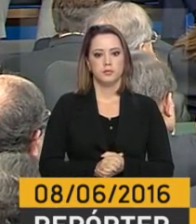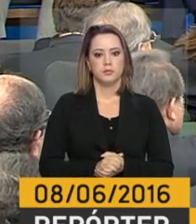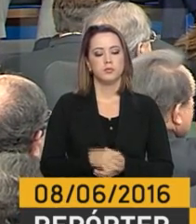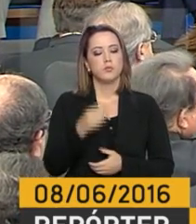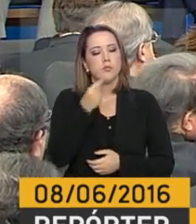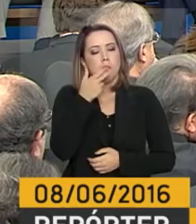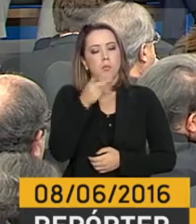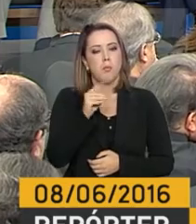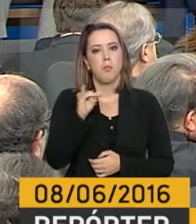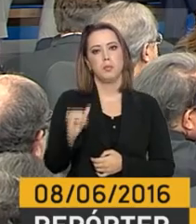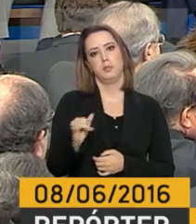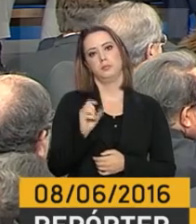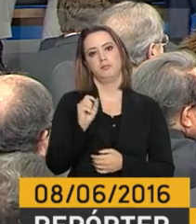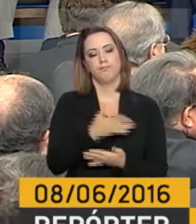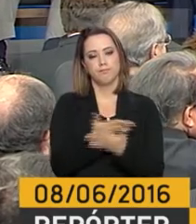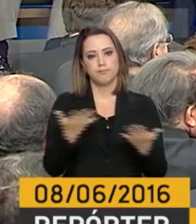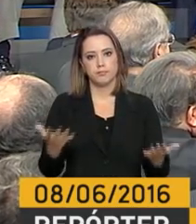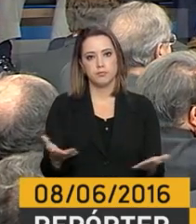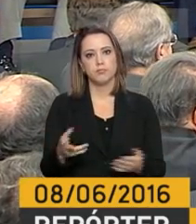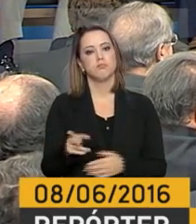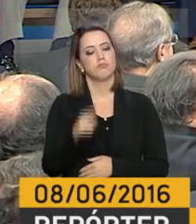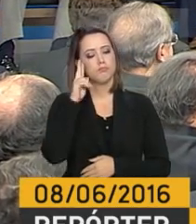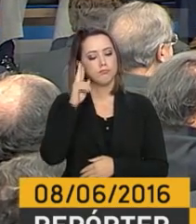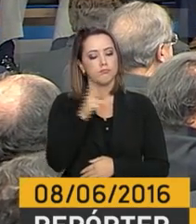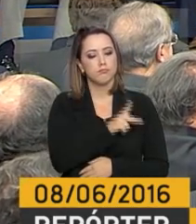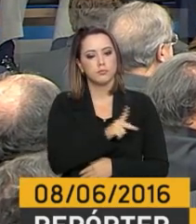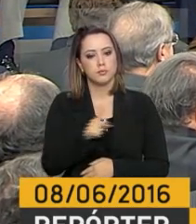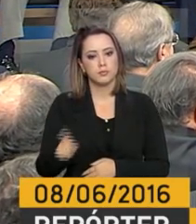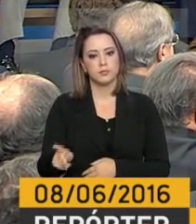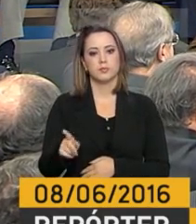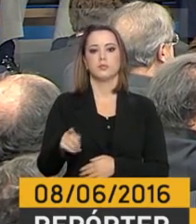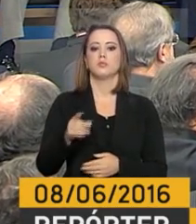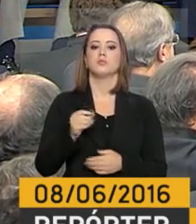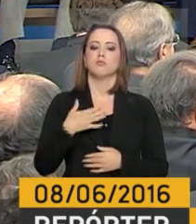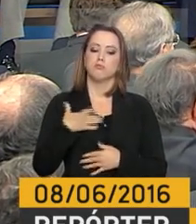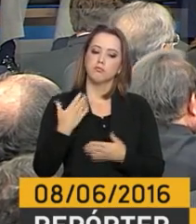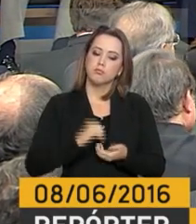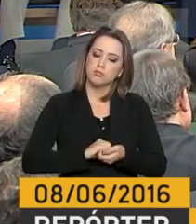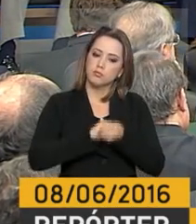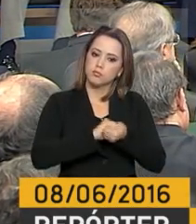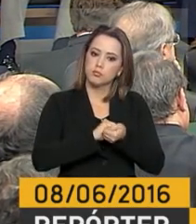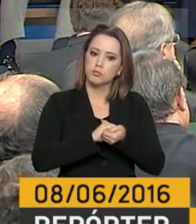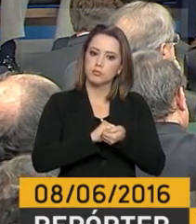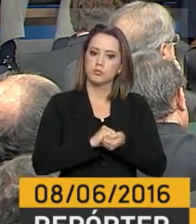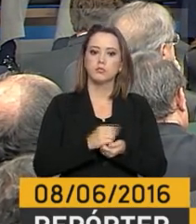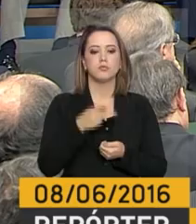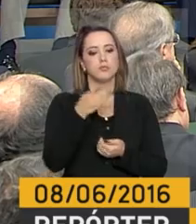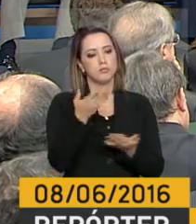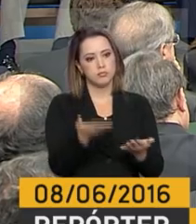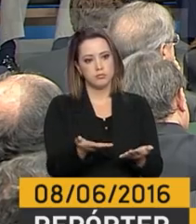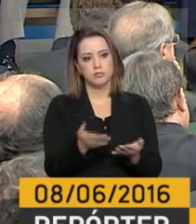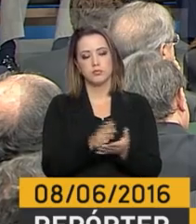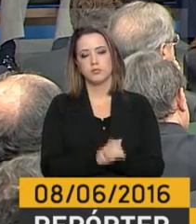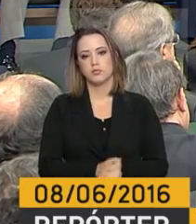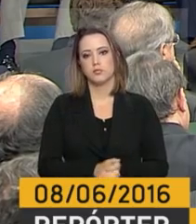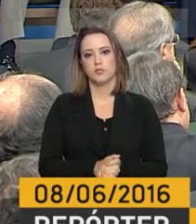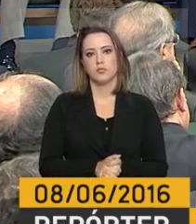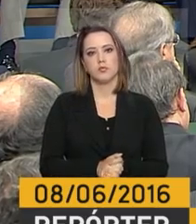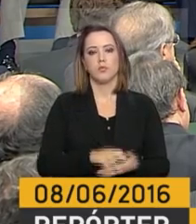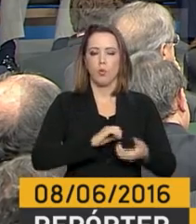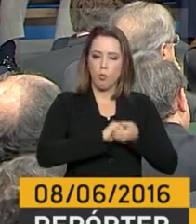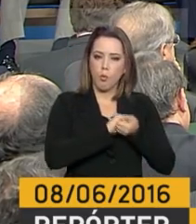Bom dia a todos senhor presidente Michel temi quero cumprimentar vossa excelência